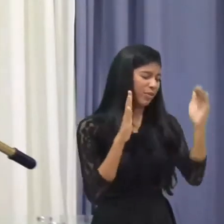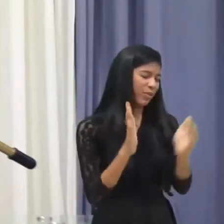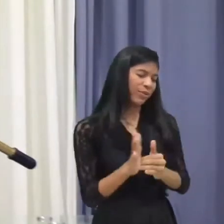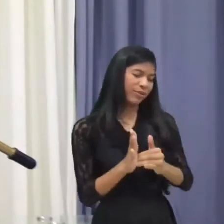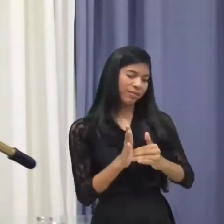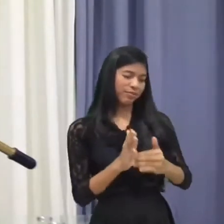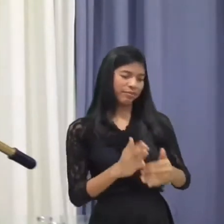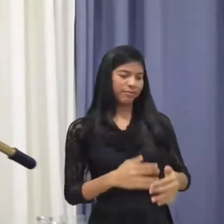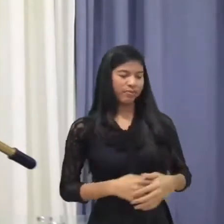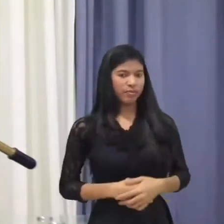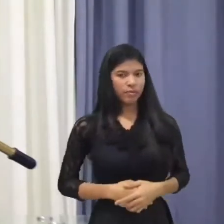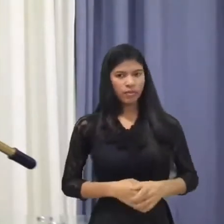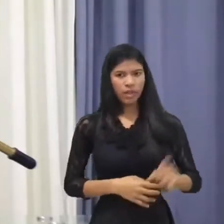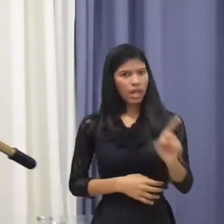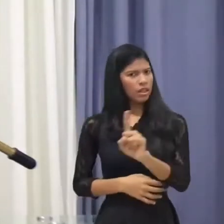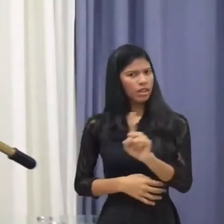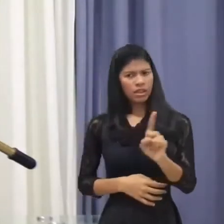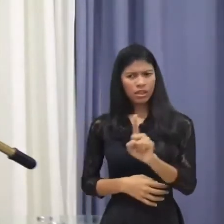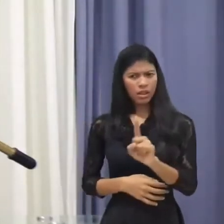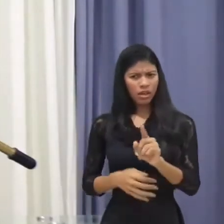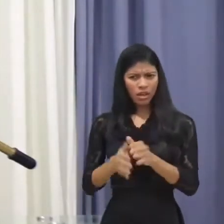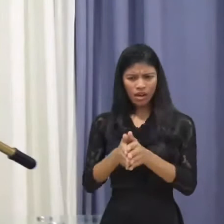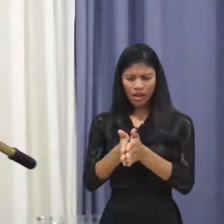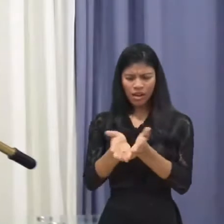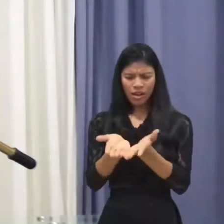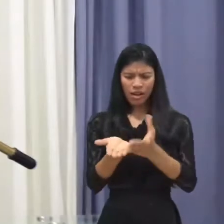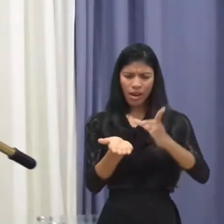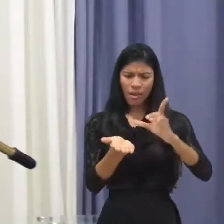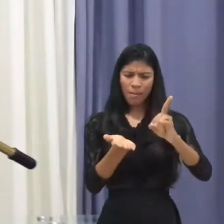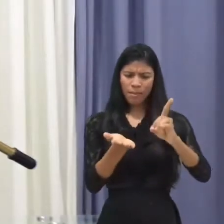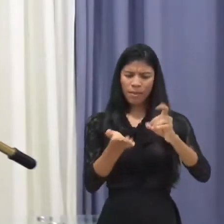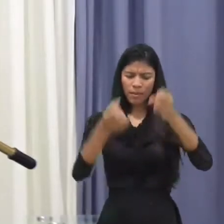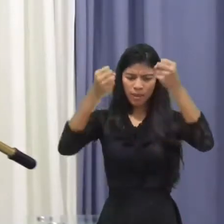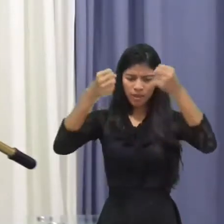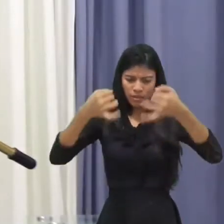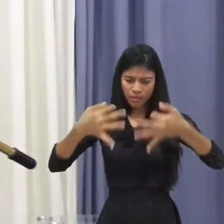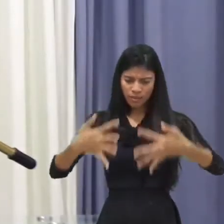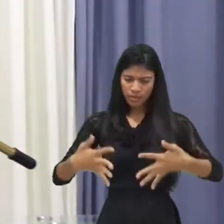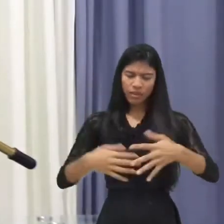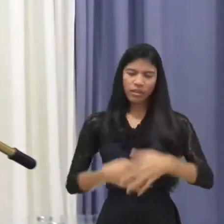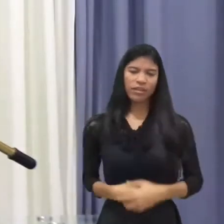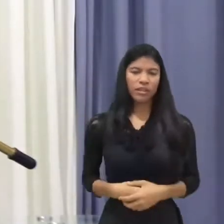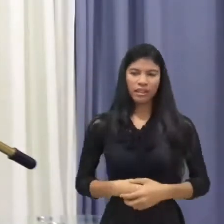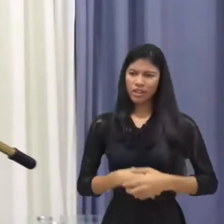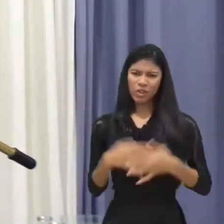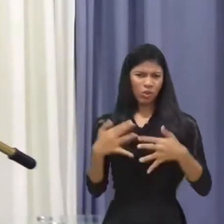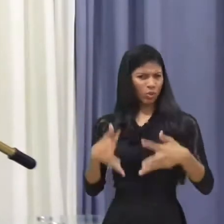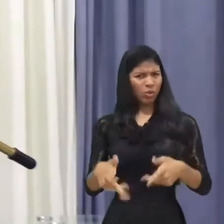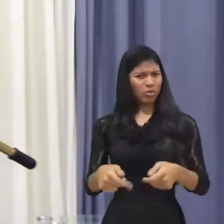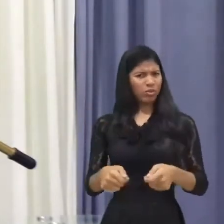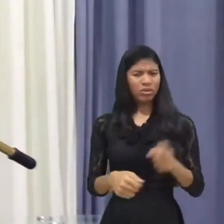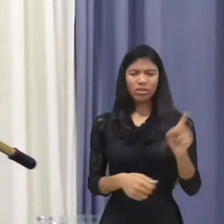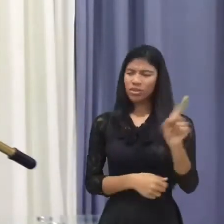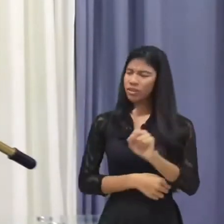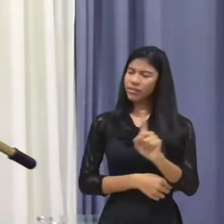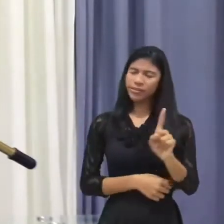nós. Não, a Bíblia diz que nem todos. Fique com a